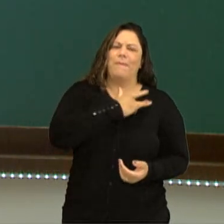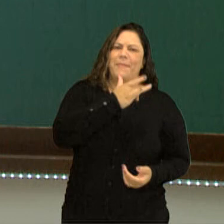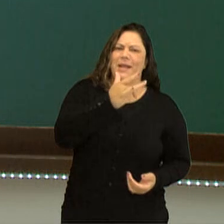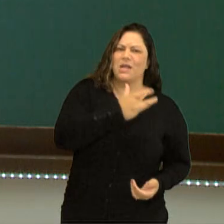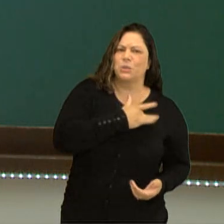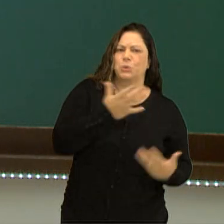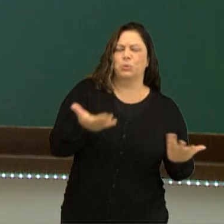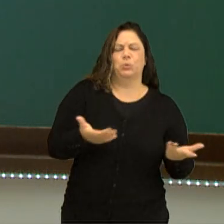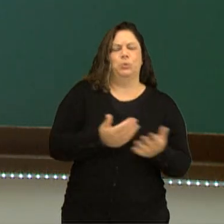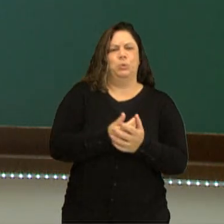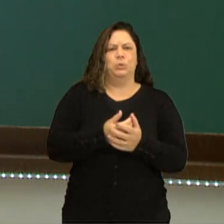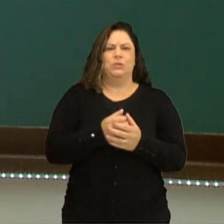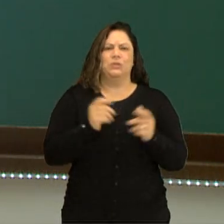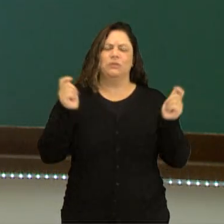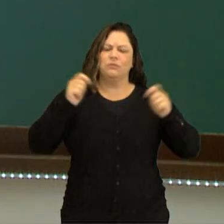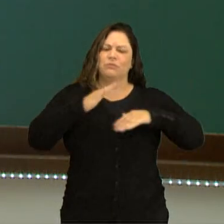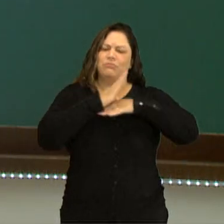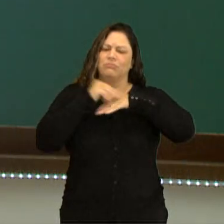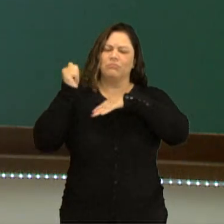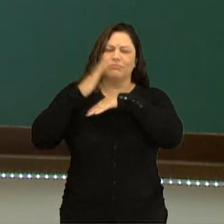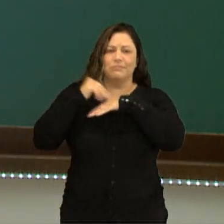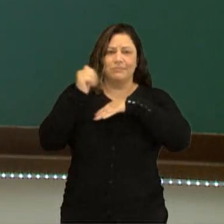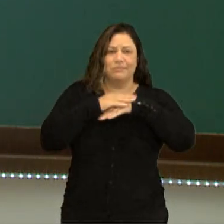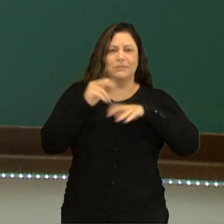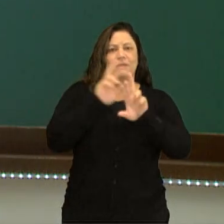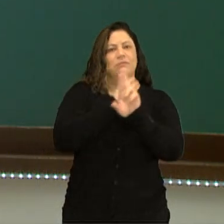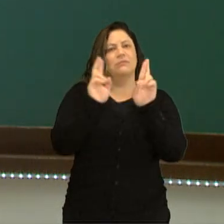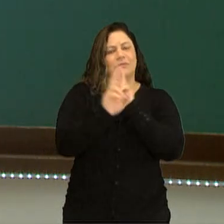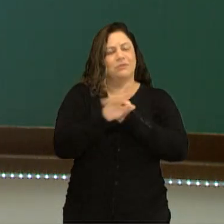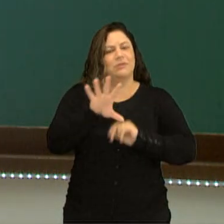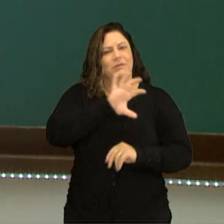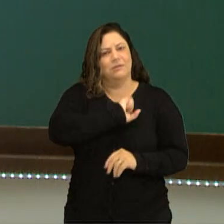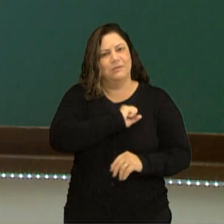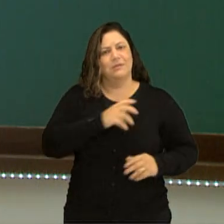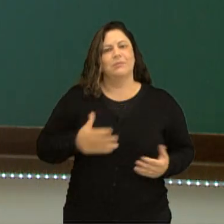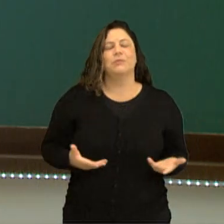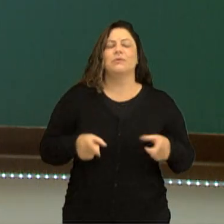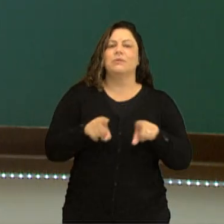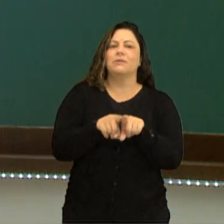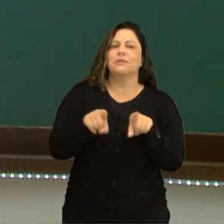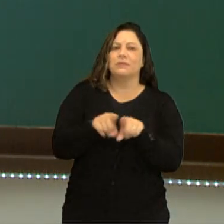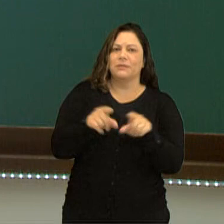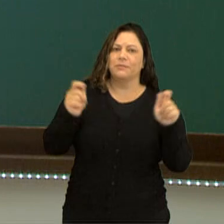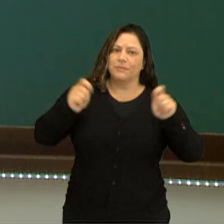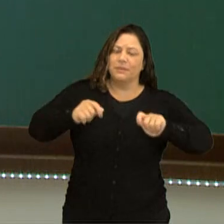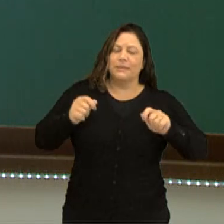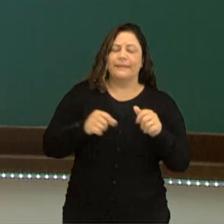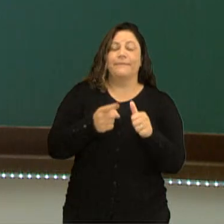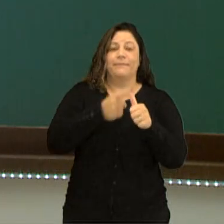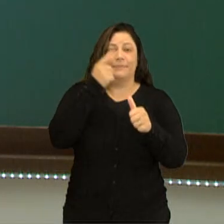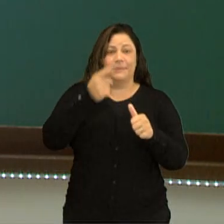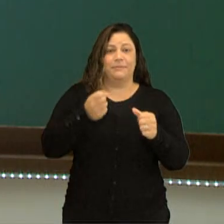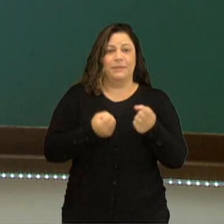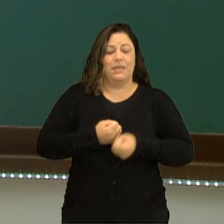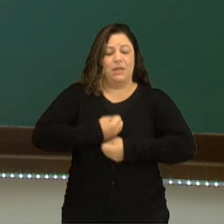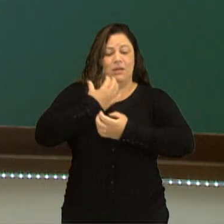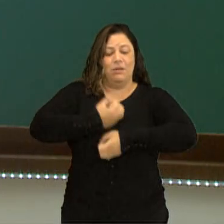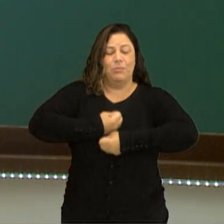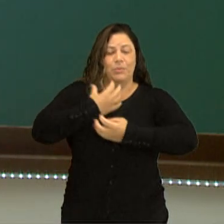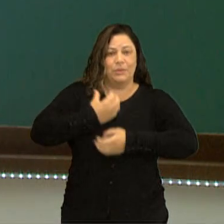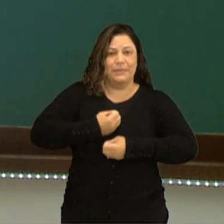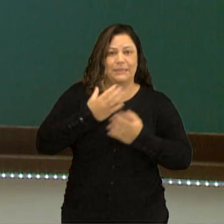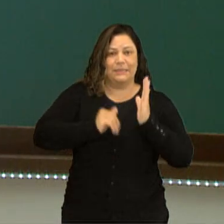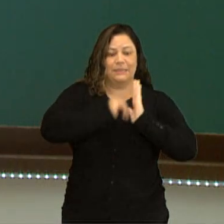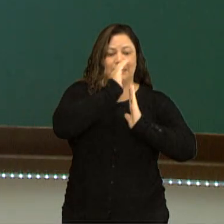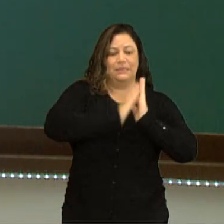fidelidade, carinho, relacionado ao amor, né? E ainda falando sobre a primeira, a poesia nessa